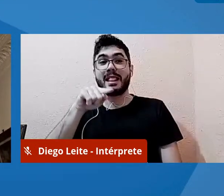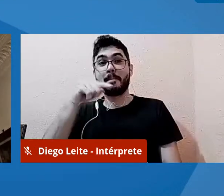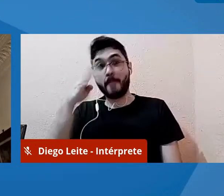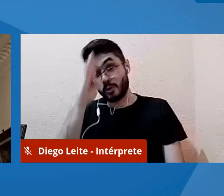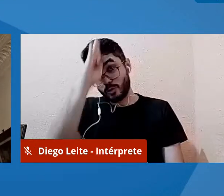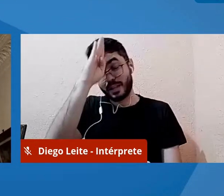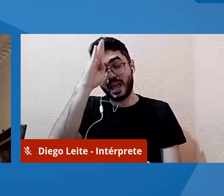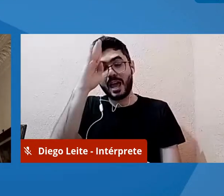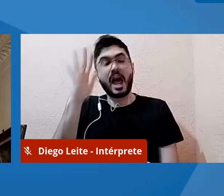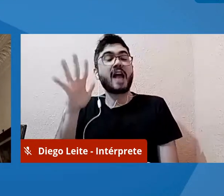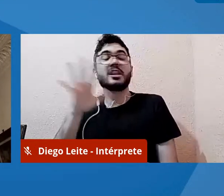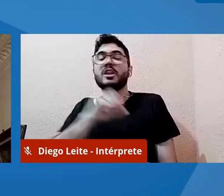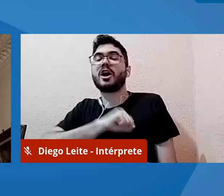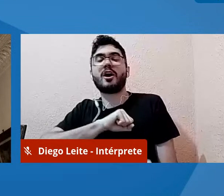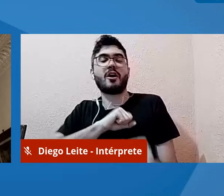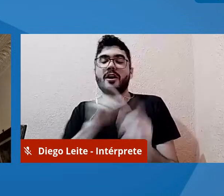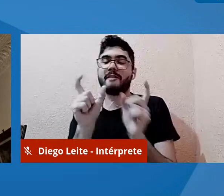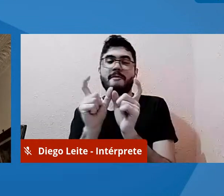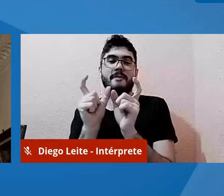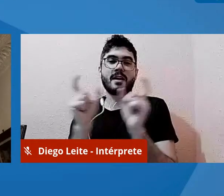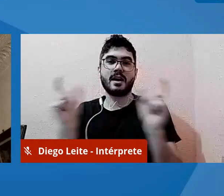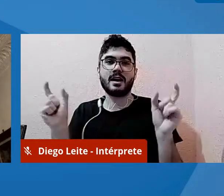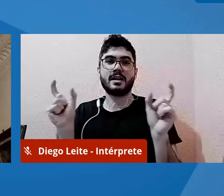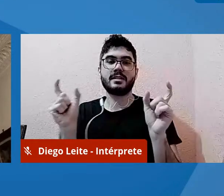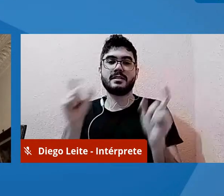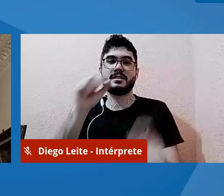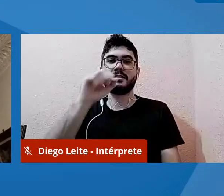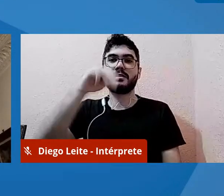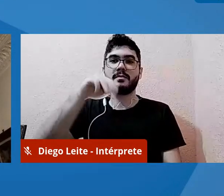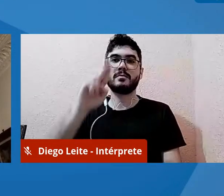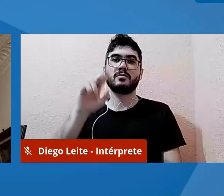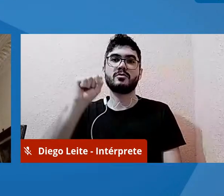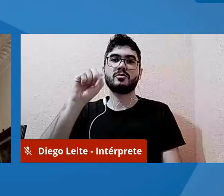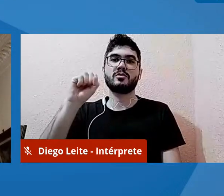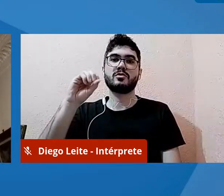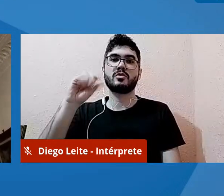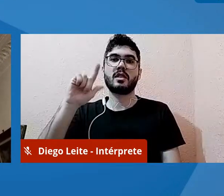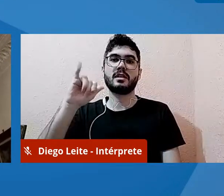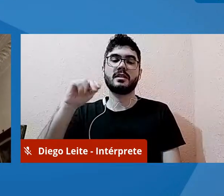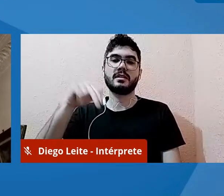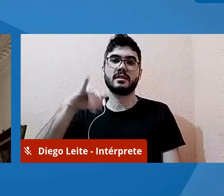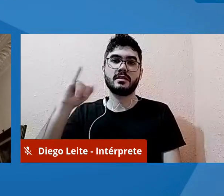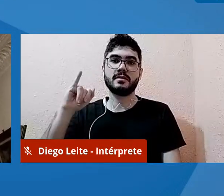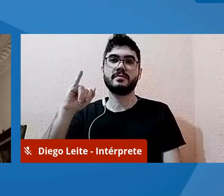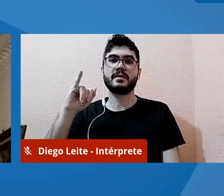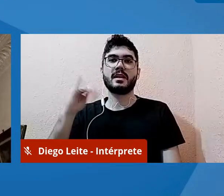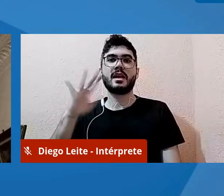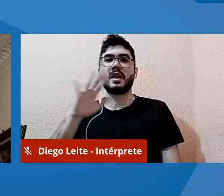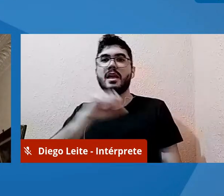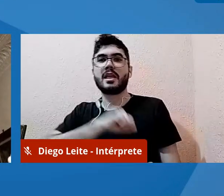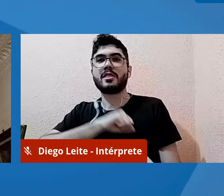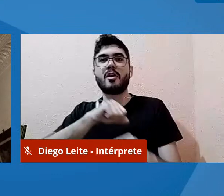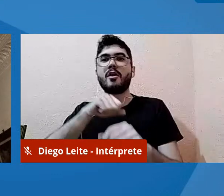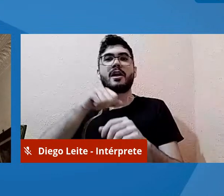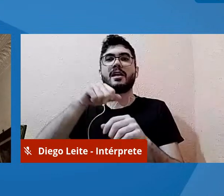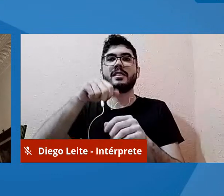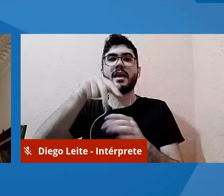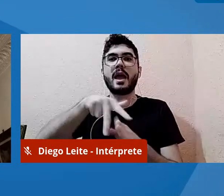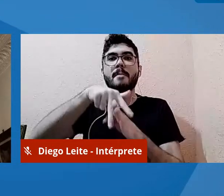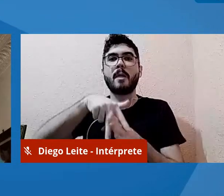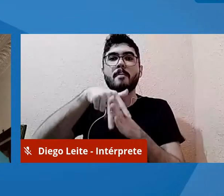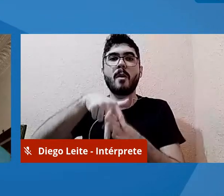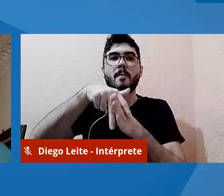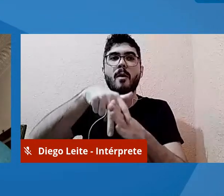só, mas quem conhece sabe que é uma citação de Mussolini. Ele adora montar a cavalo, né, e se apresentar